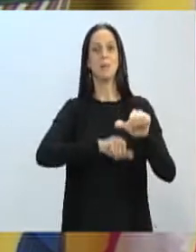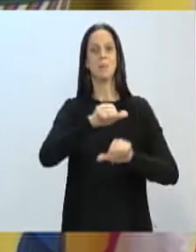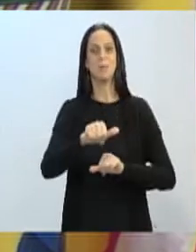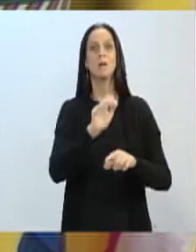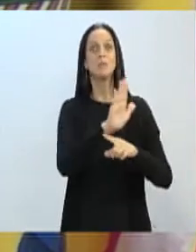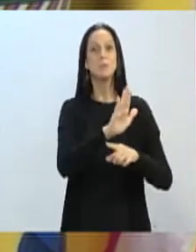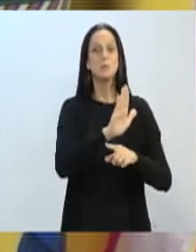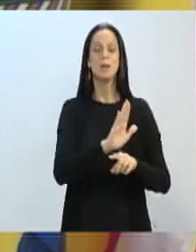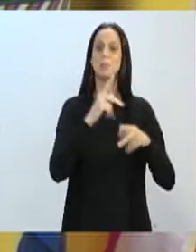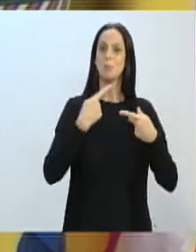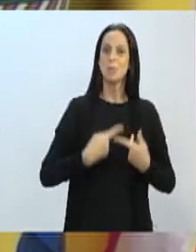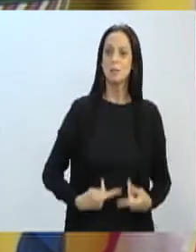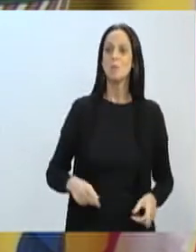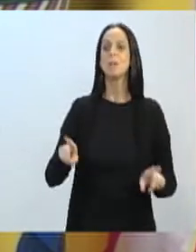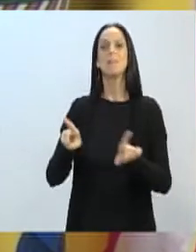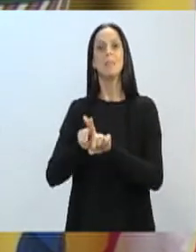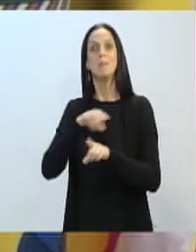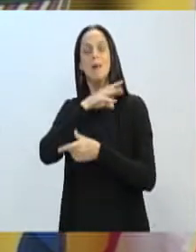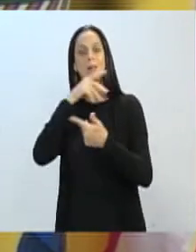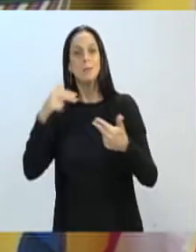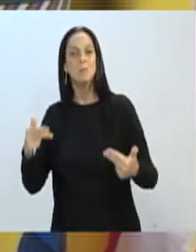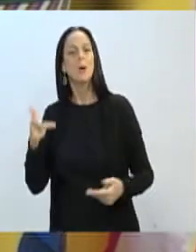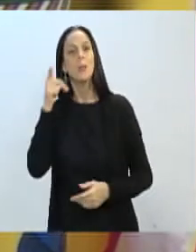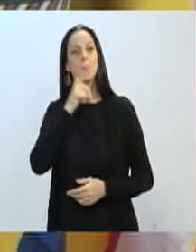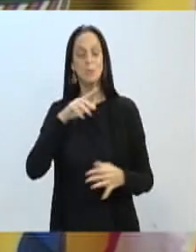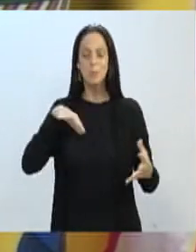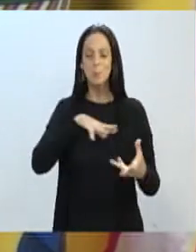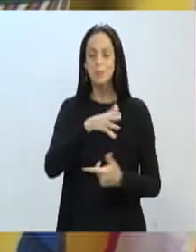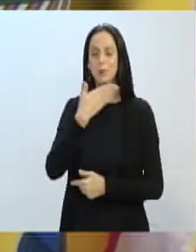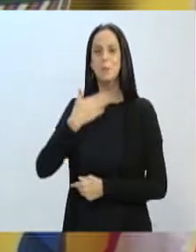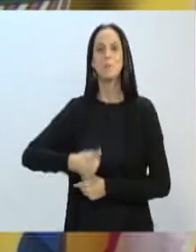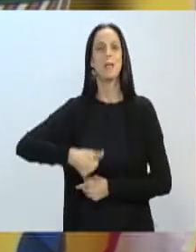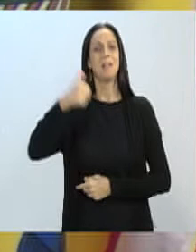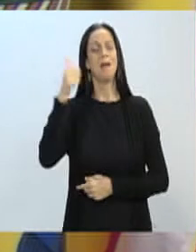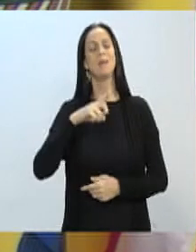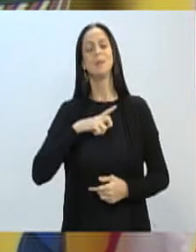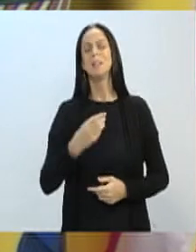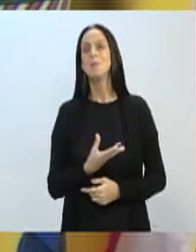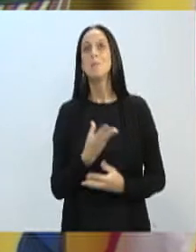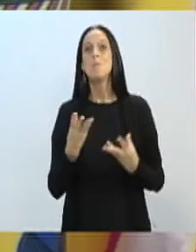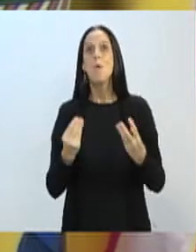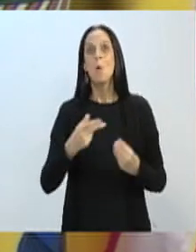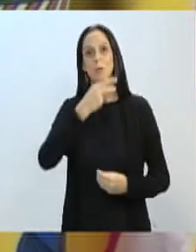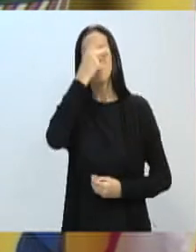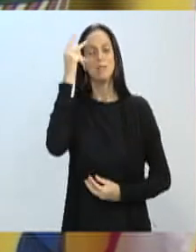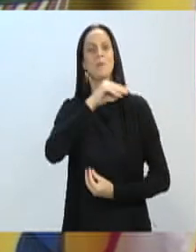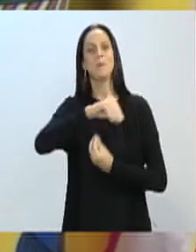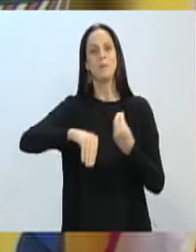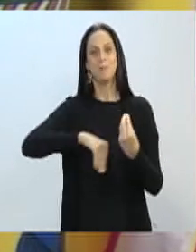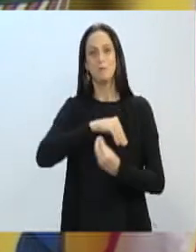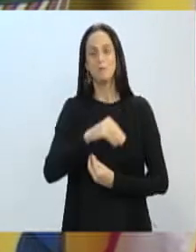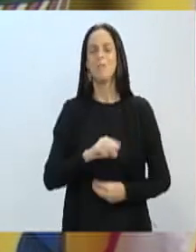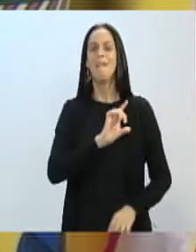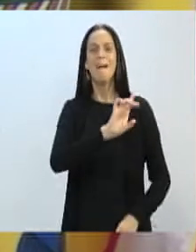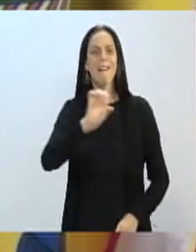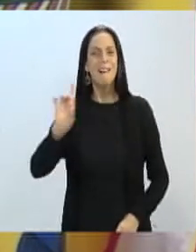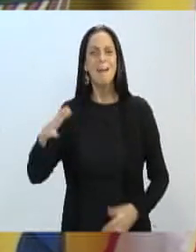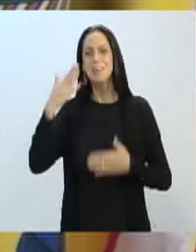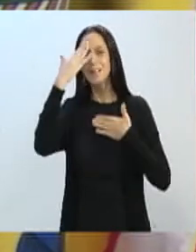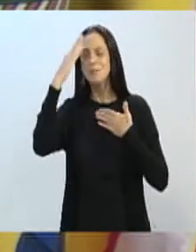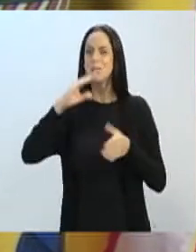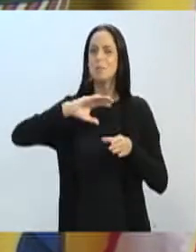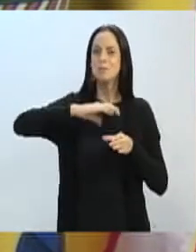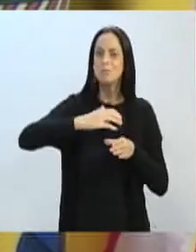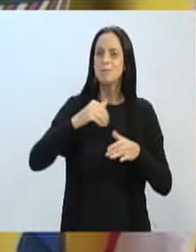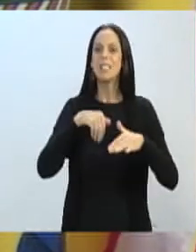pelos animais o mundo na sociedade uma cidade melhor é muita gente envolvida eu quero agradecer cada pessoa tampinha que